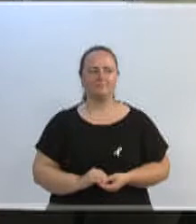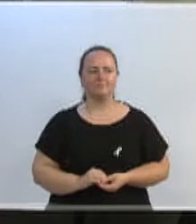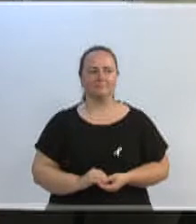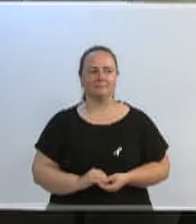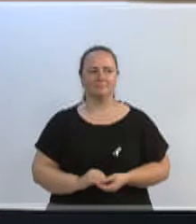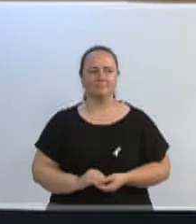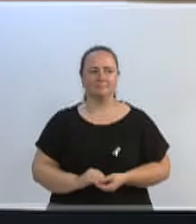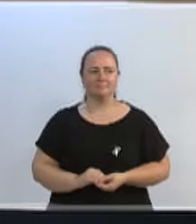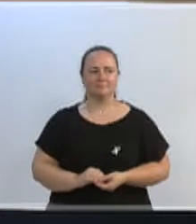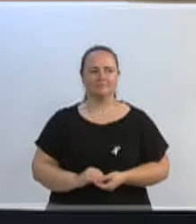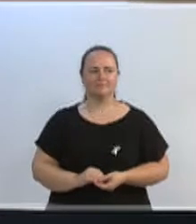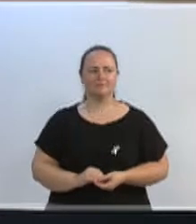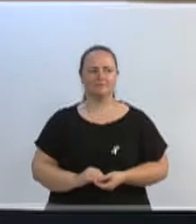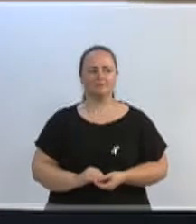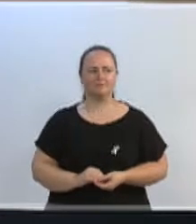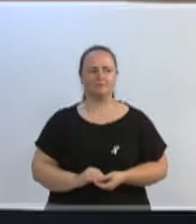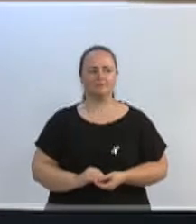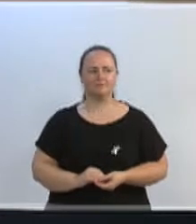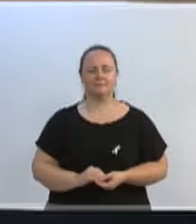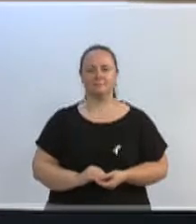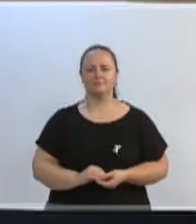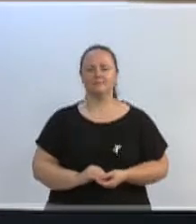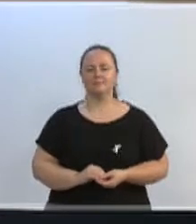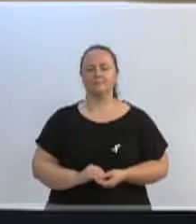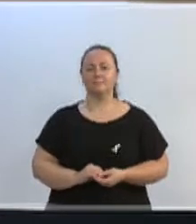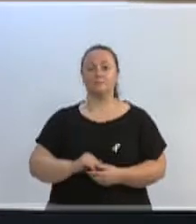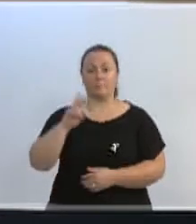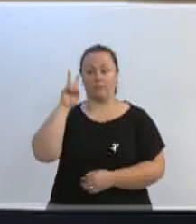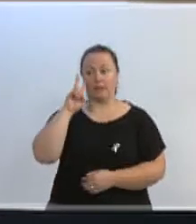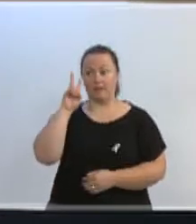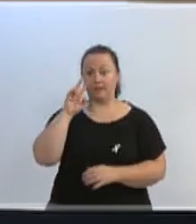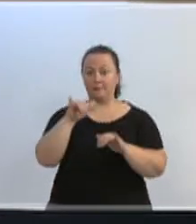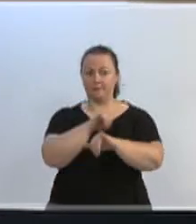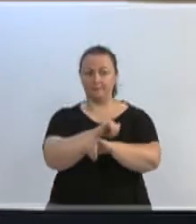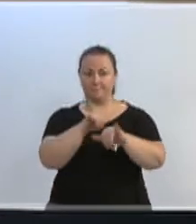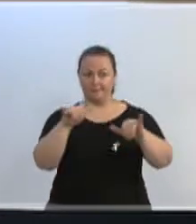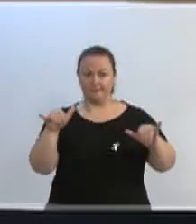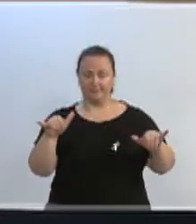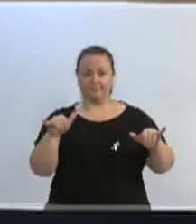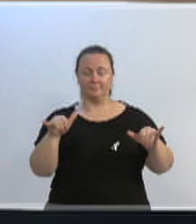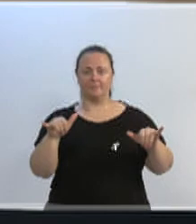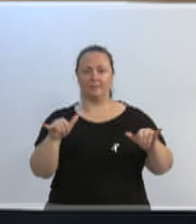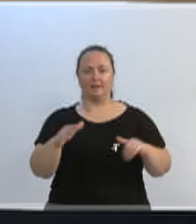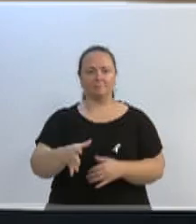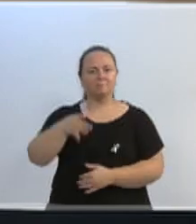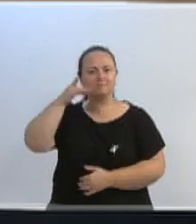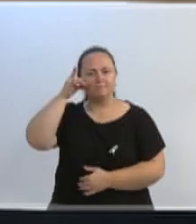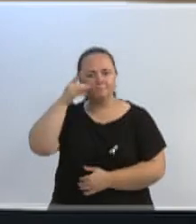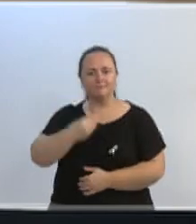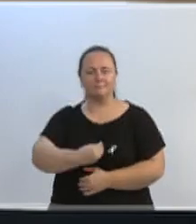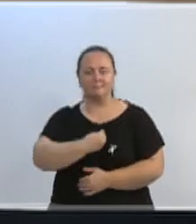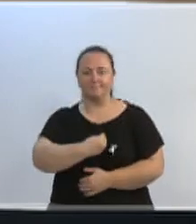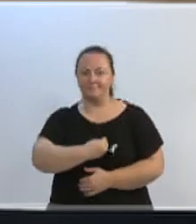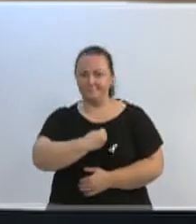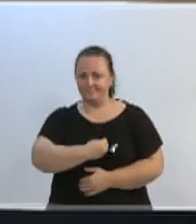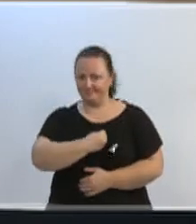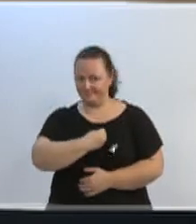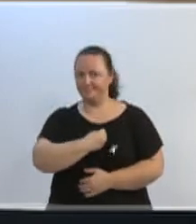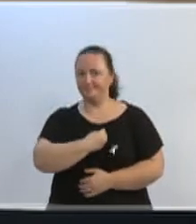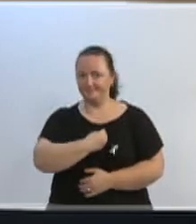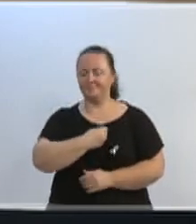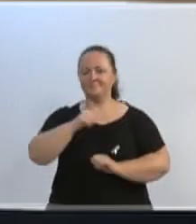Gostaria de lembrar a todos que esta audiência pública está sendo exibida ao vivo pela